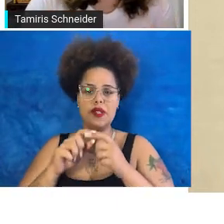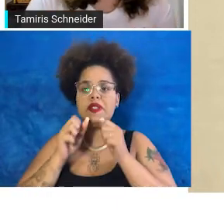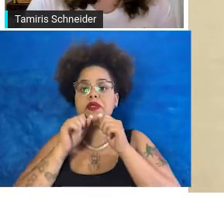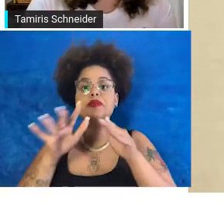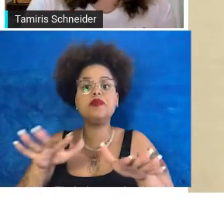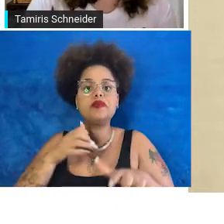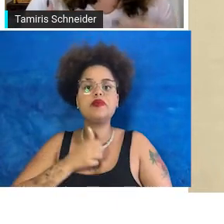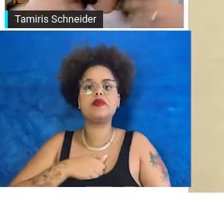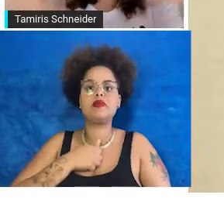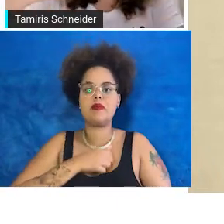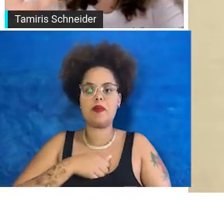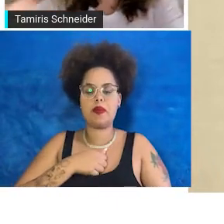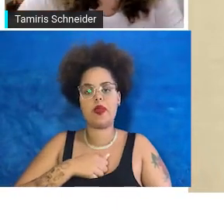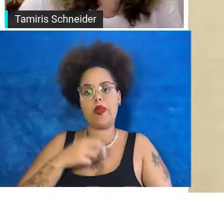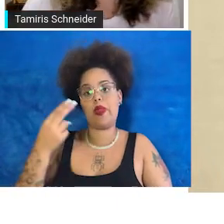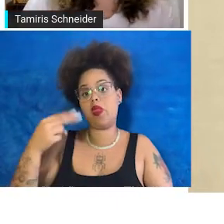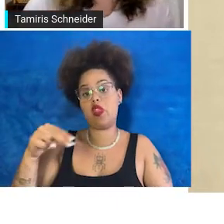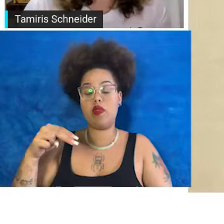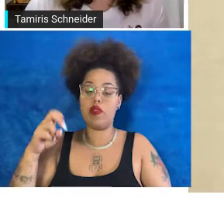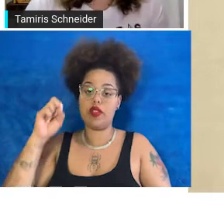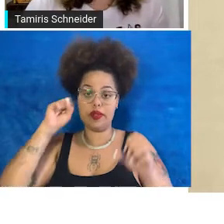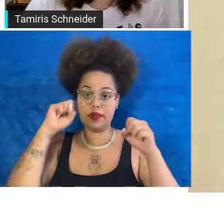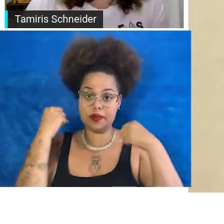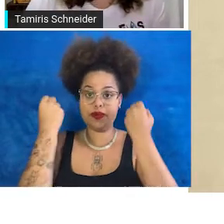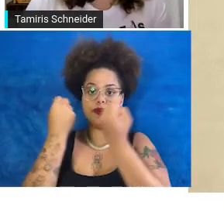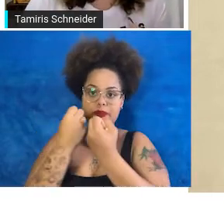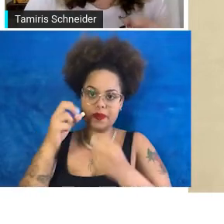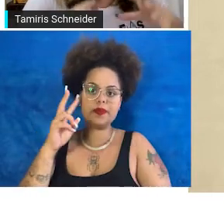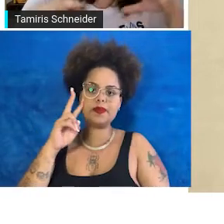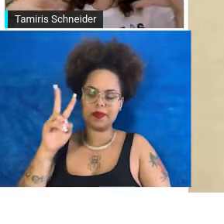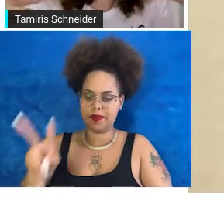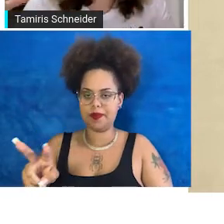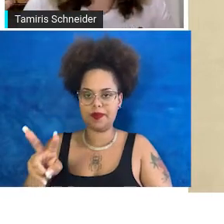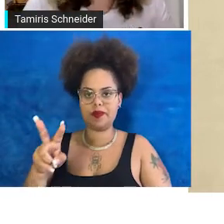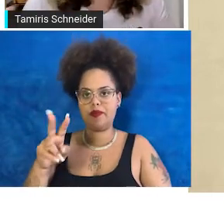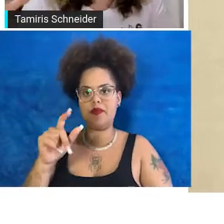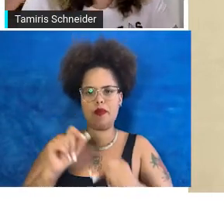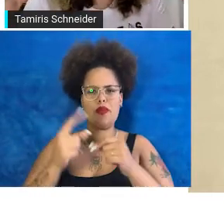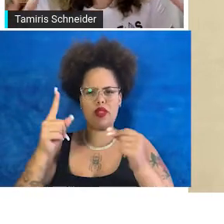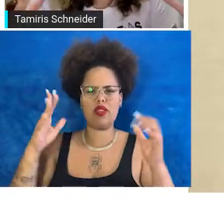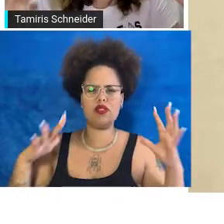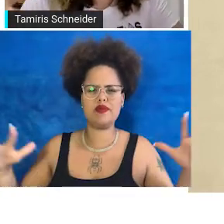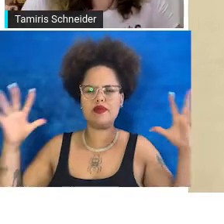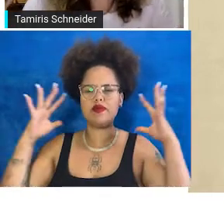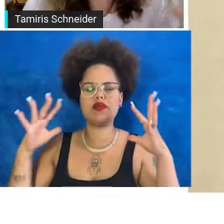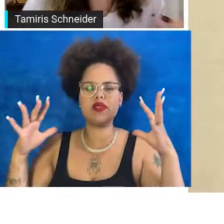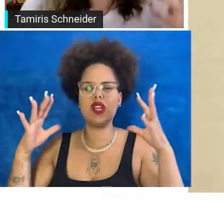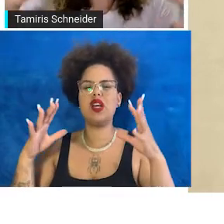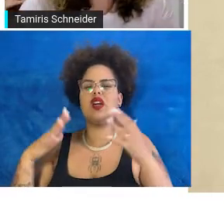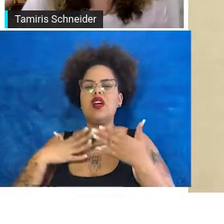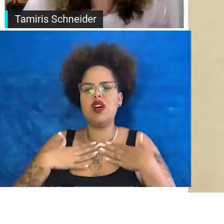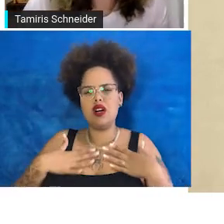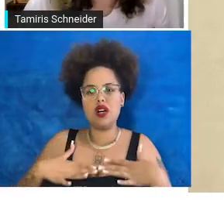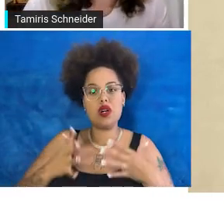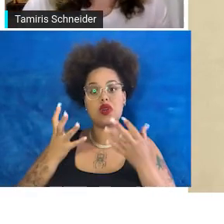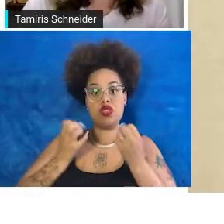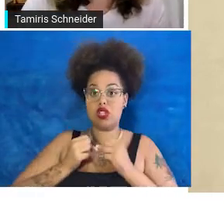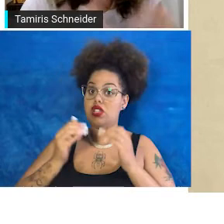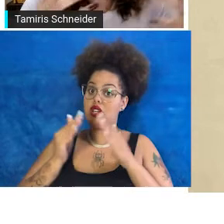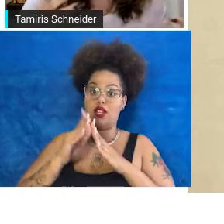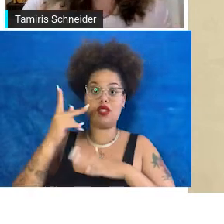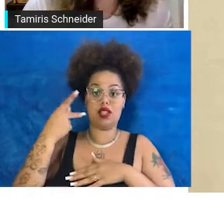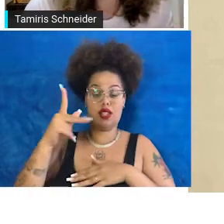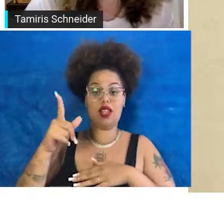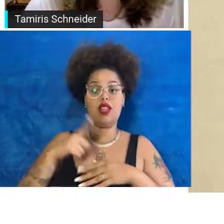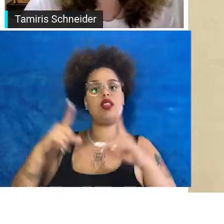saudade numa novela mexicana que ela assiste. Então a gente construiu um cenário muito fofo, aconchegante, é a casa dela, né? Então